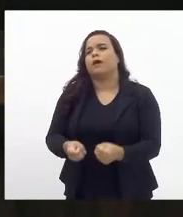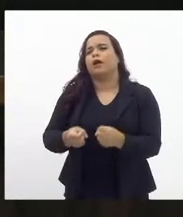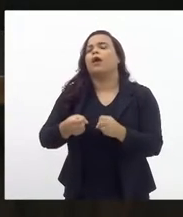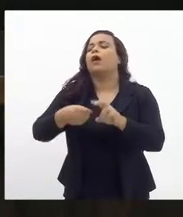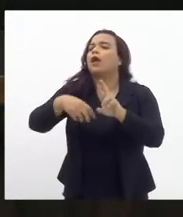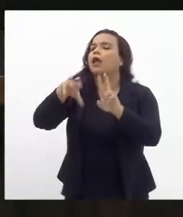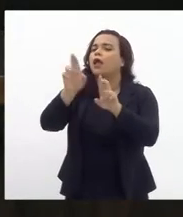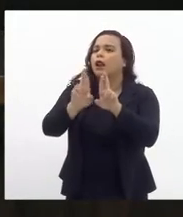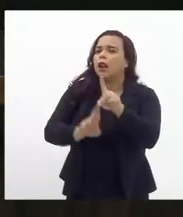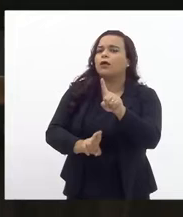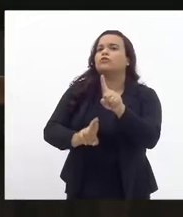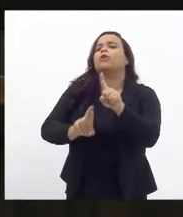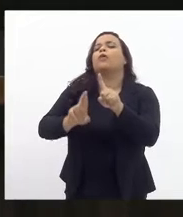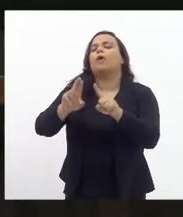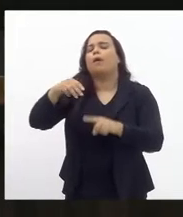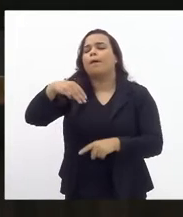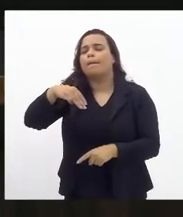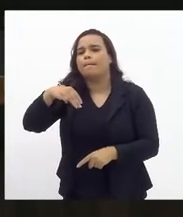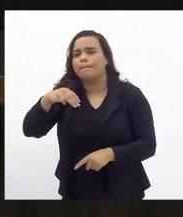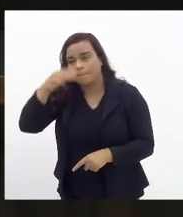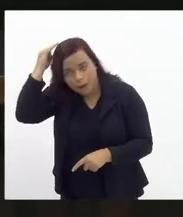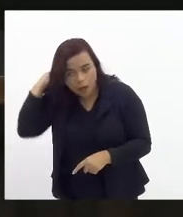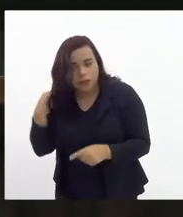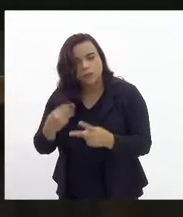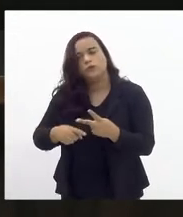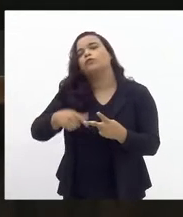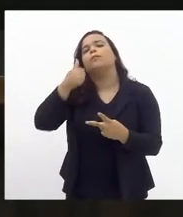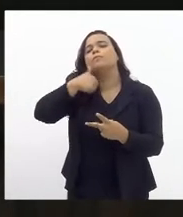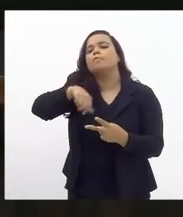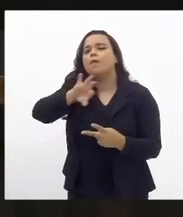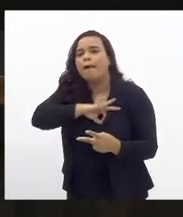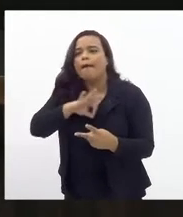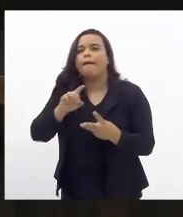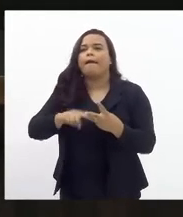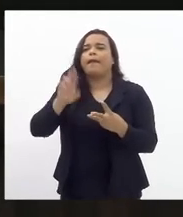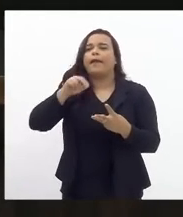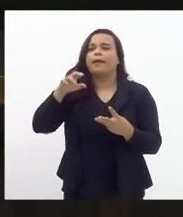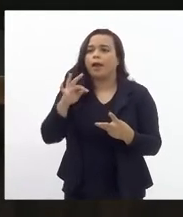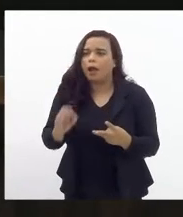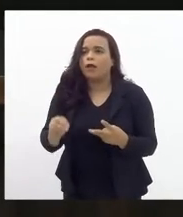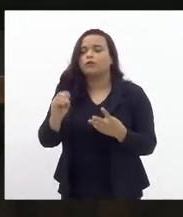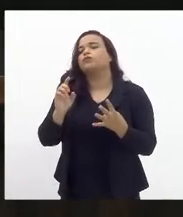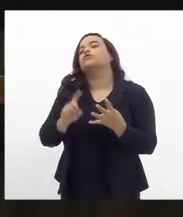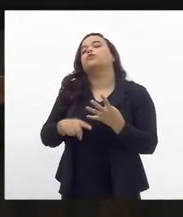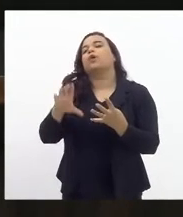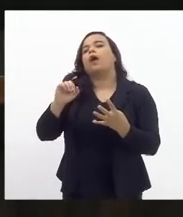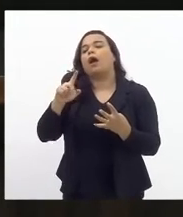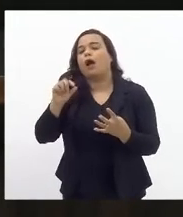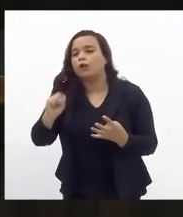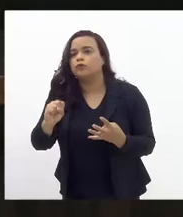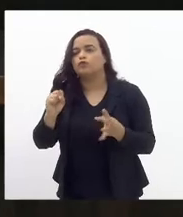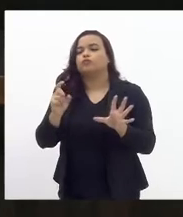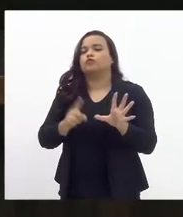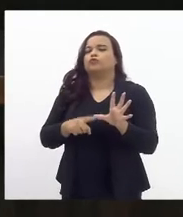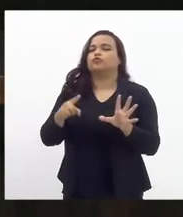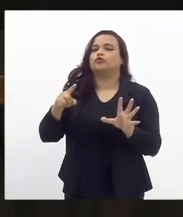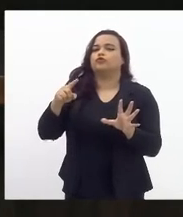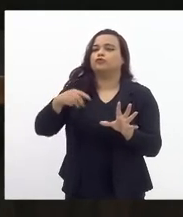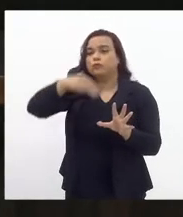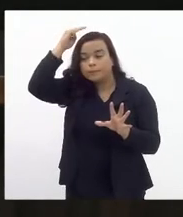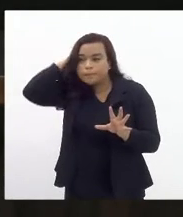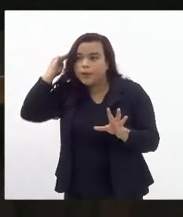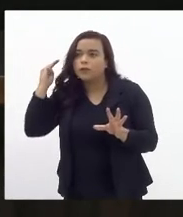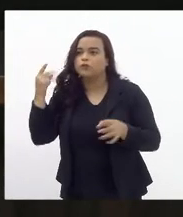Márcio Pacheco, Marta Rocha, Renato Zaca, Carlos Macedo e Márcio Pacheco. Em discussão, não havendo quem queira